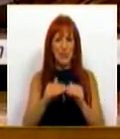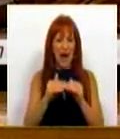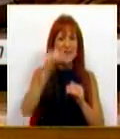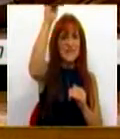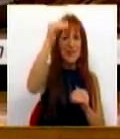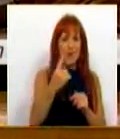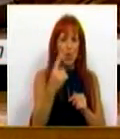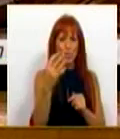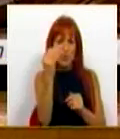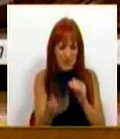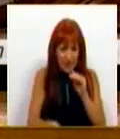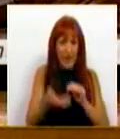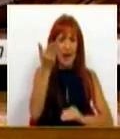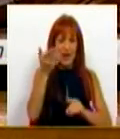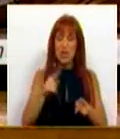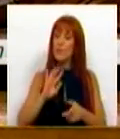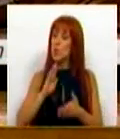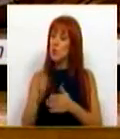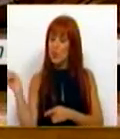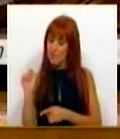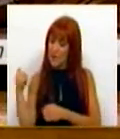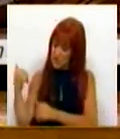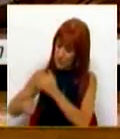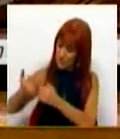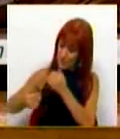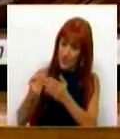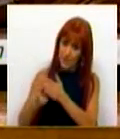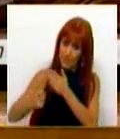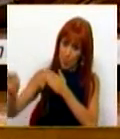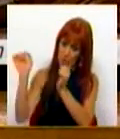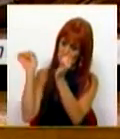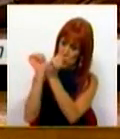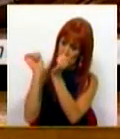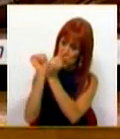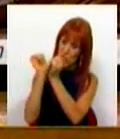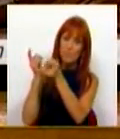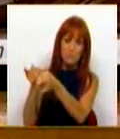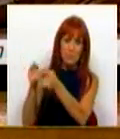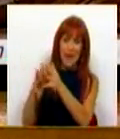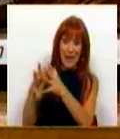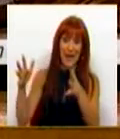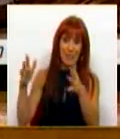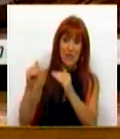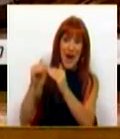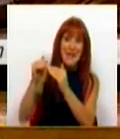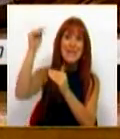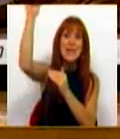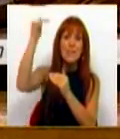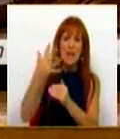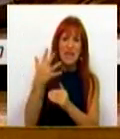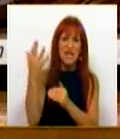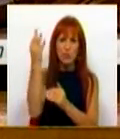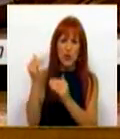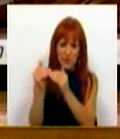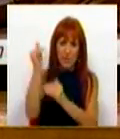acima de 1%. Nos últimos meses, as contribuições para a Segurança Social crescem acima de